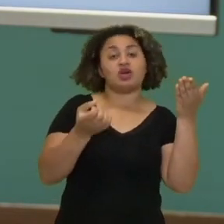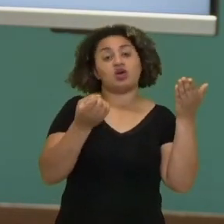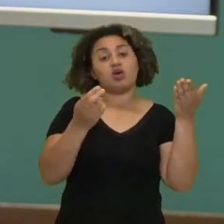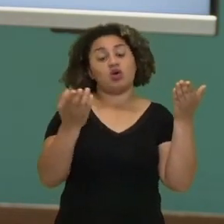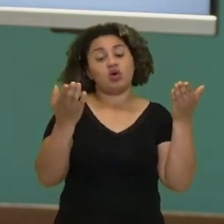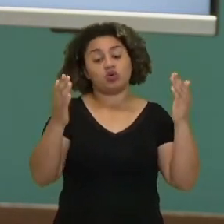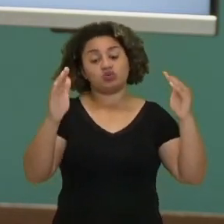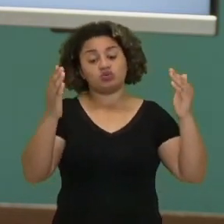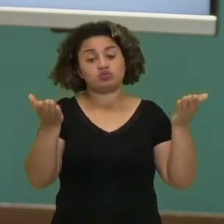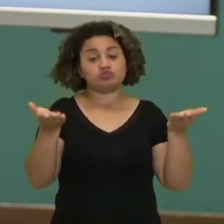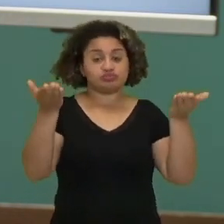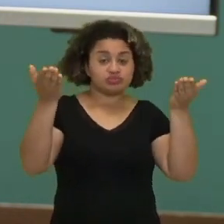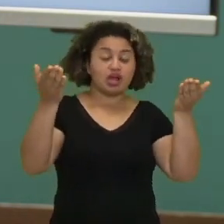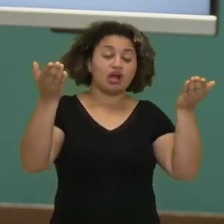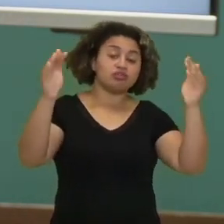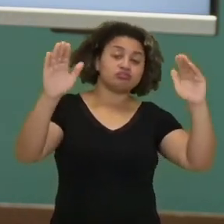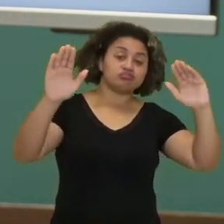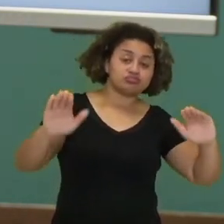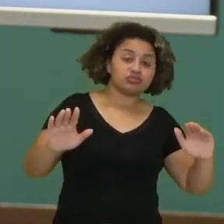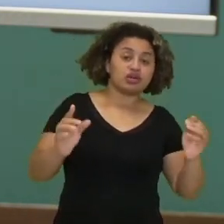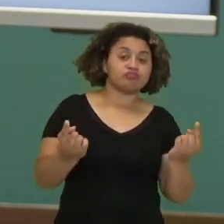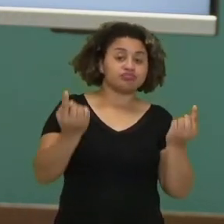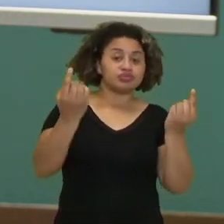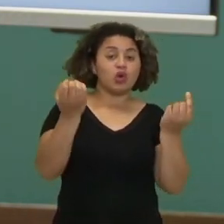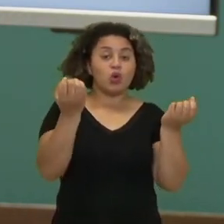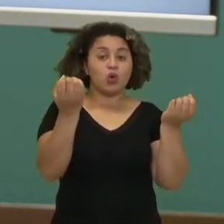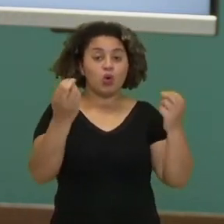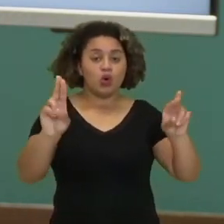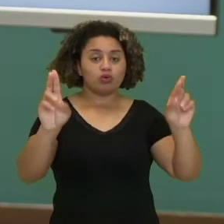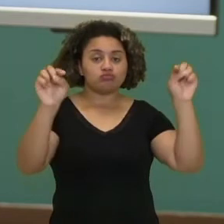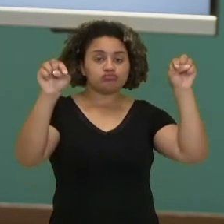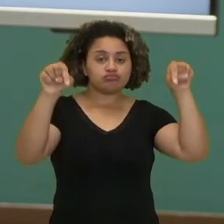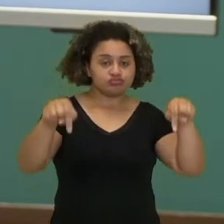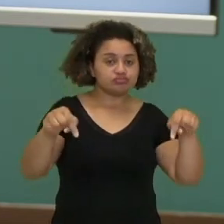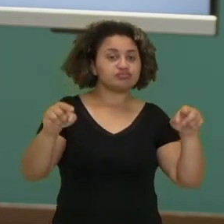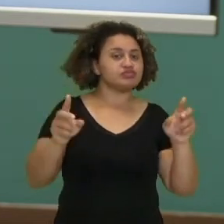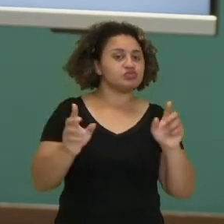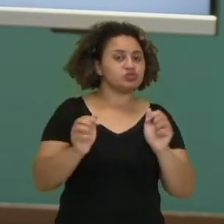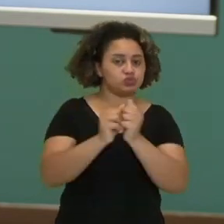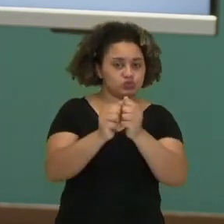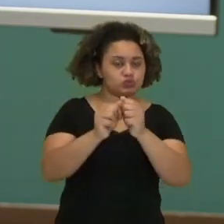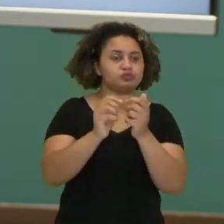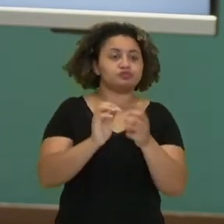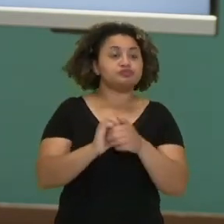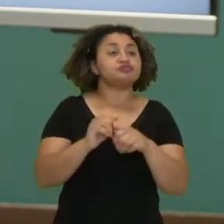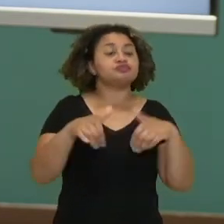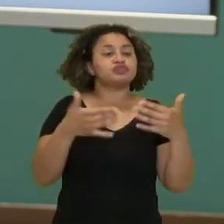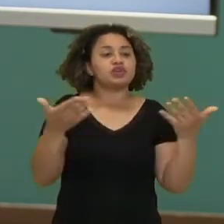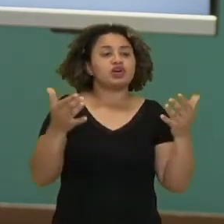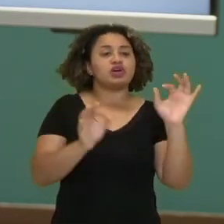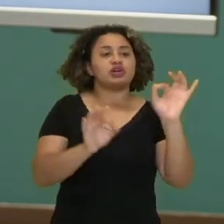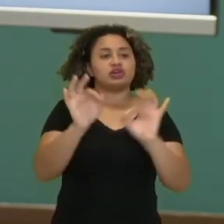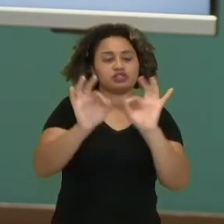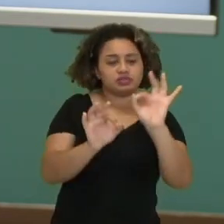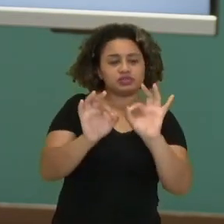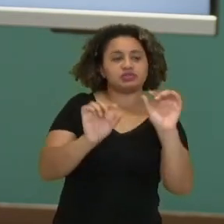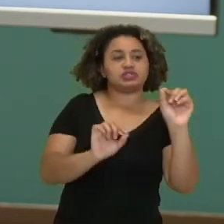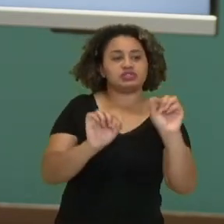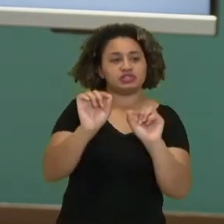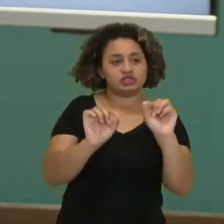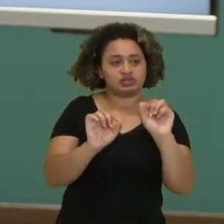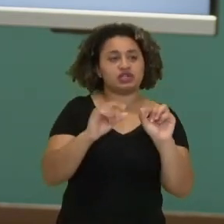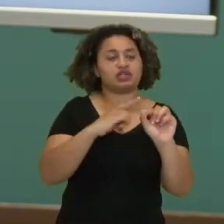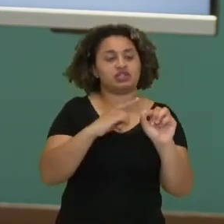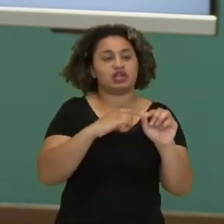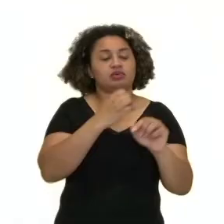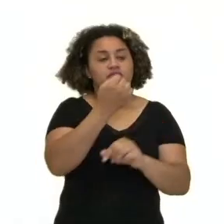diminuem na mesma proporção, ok? Na sequência, então, nós vamos montar a proporção. Nós